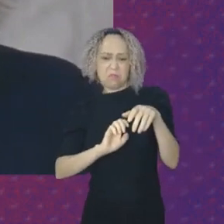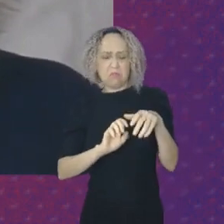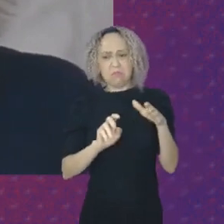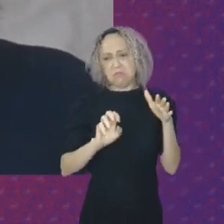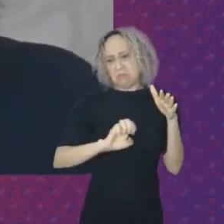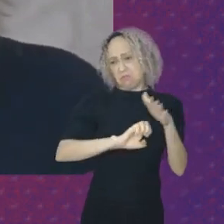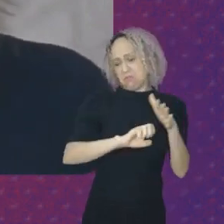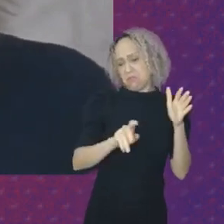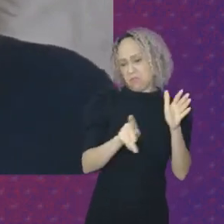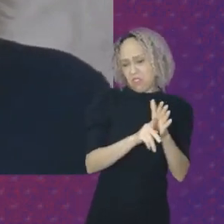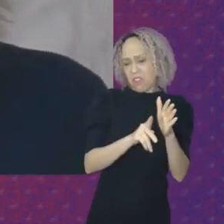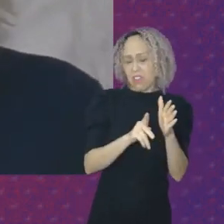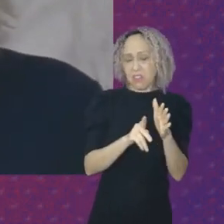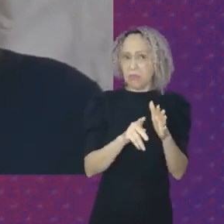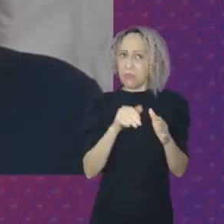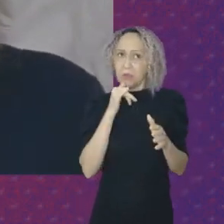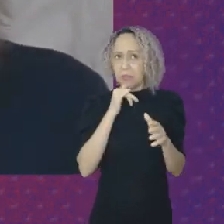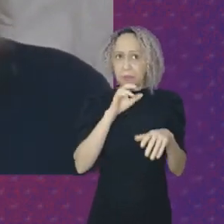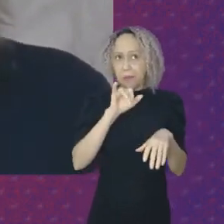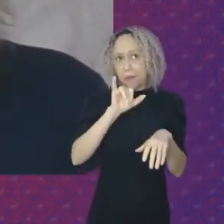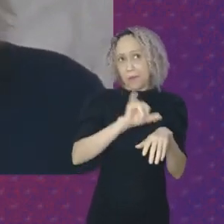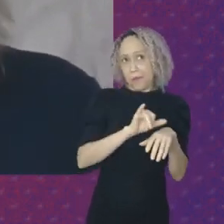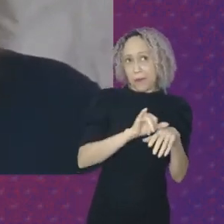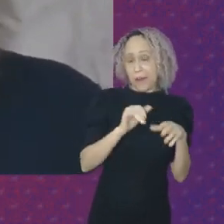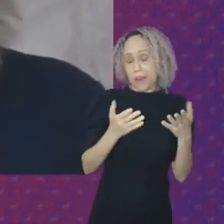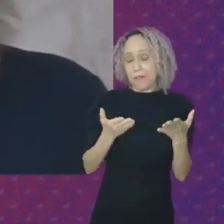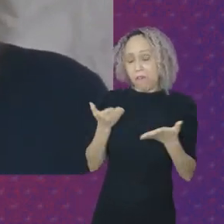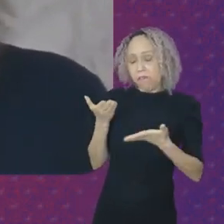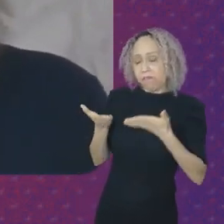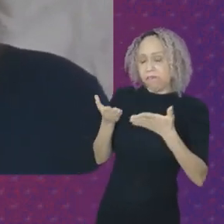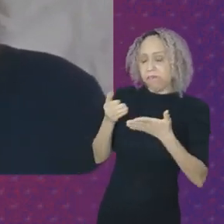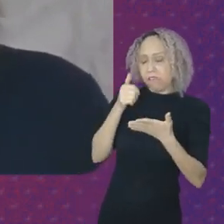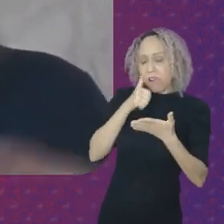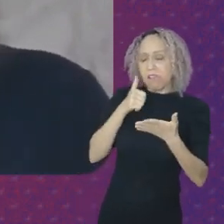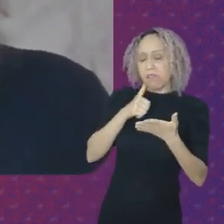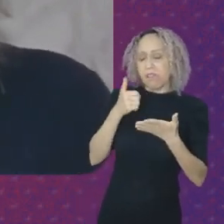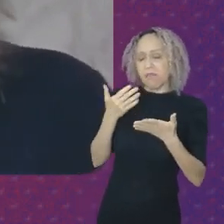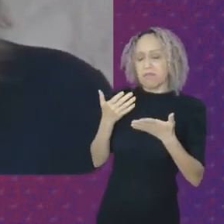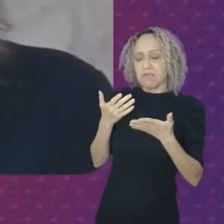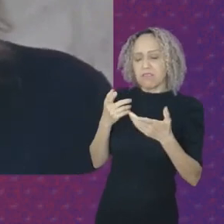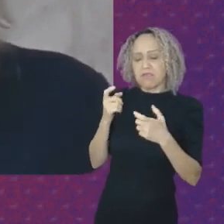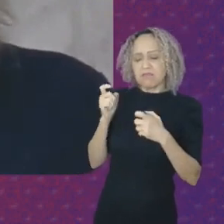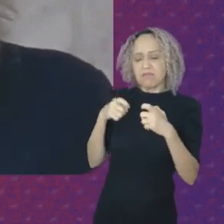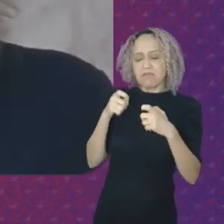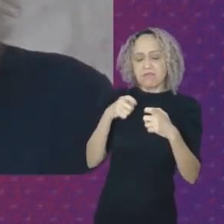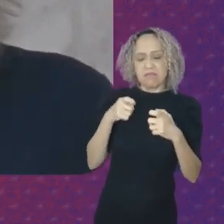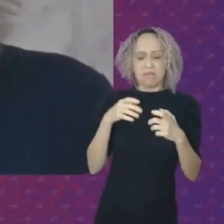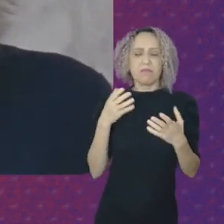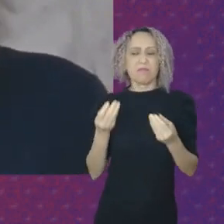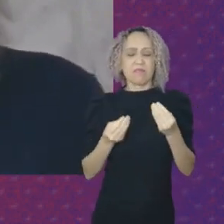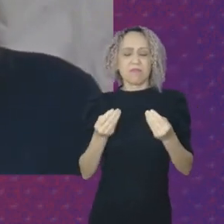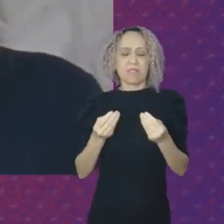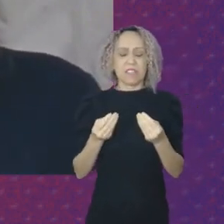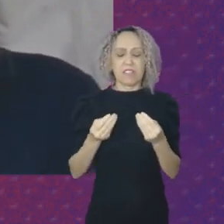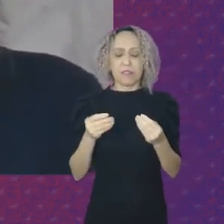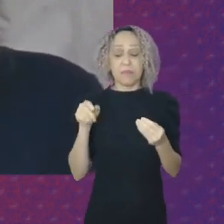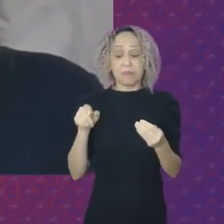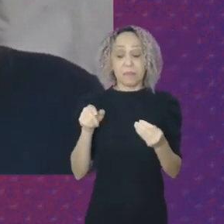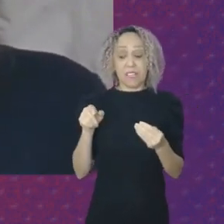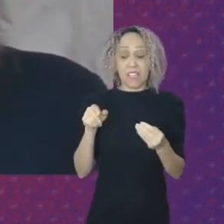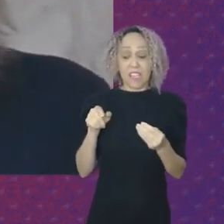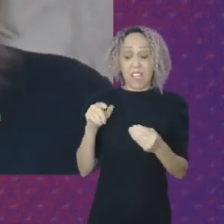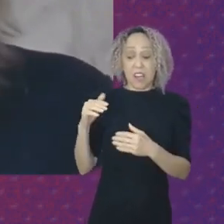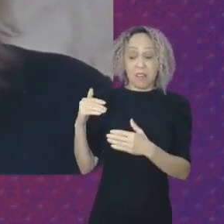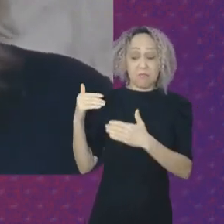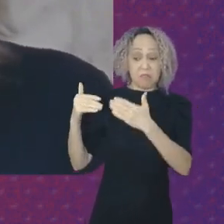de formação profissional, ascensão profissional, novos cargos, e isso